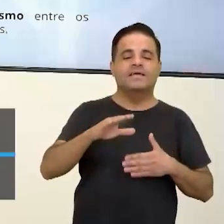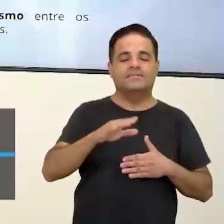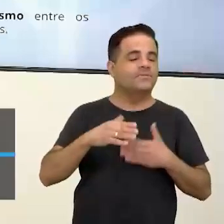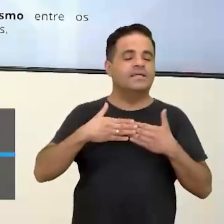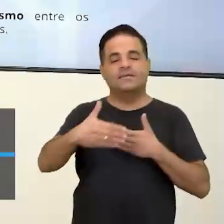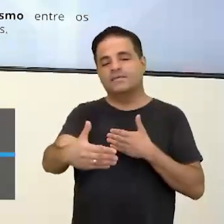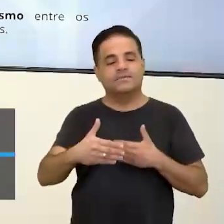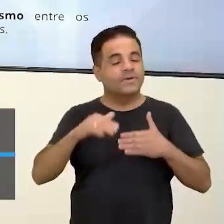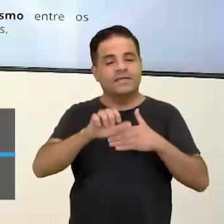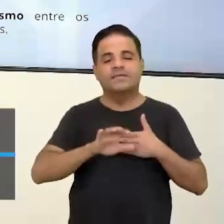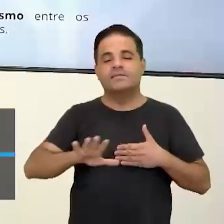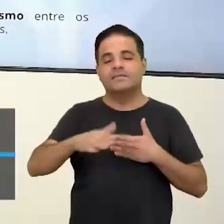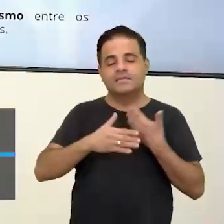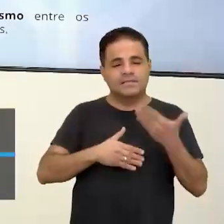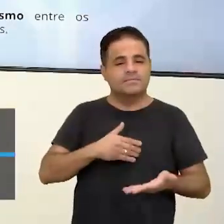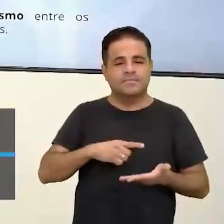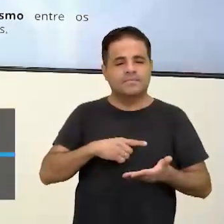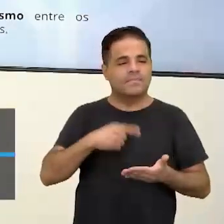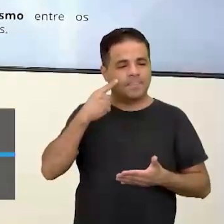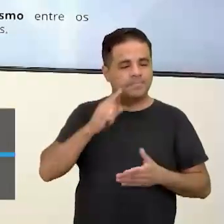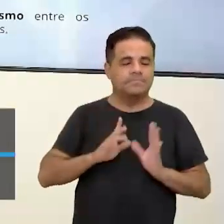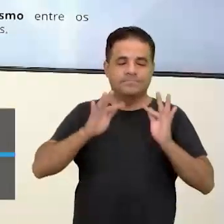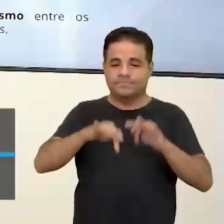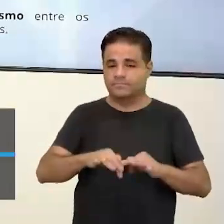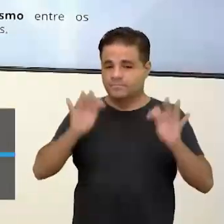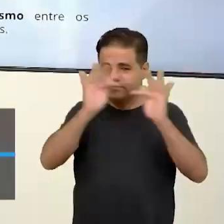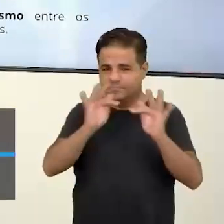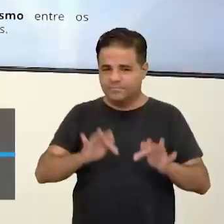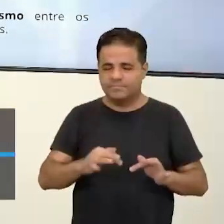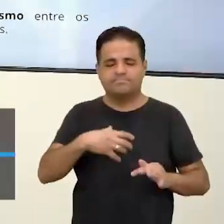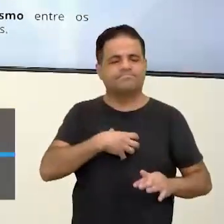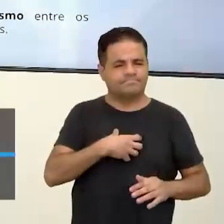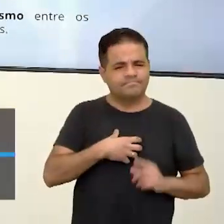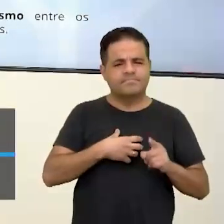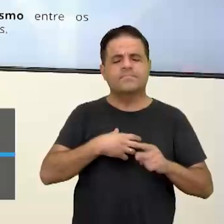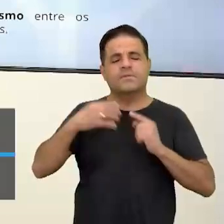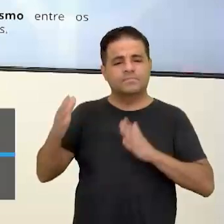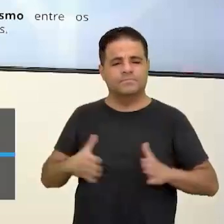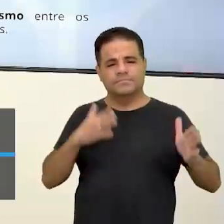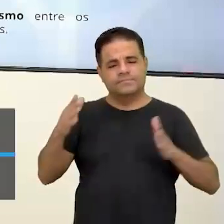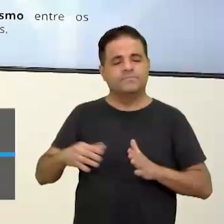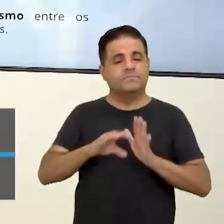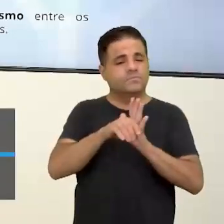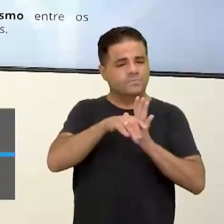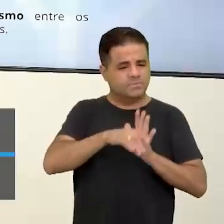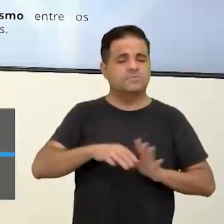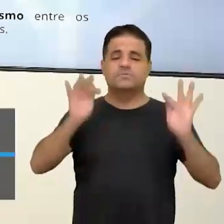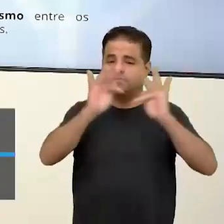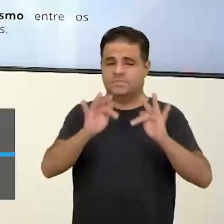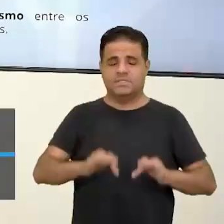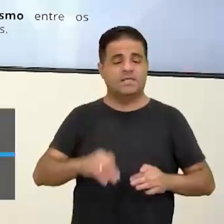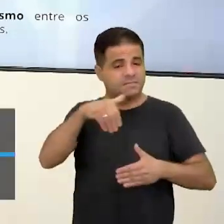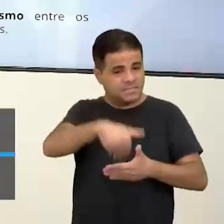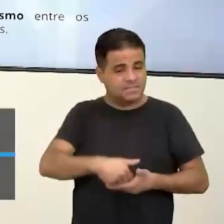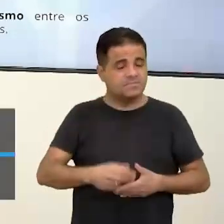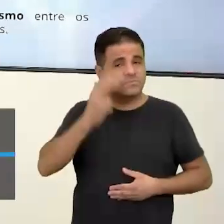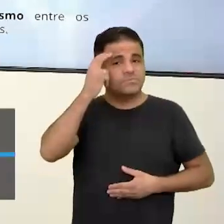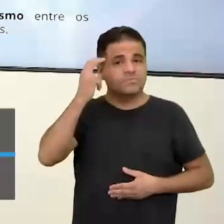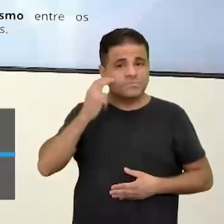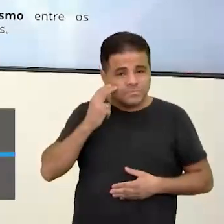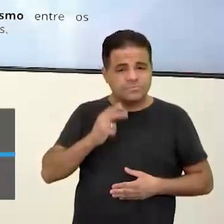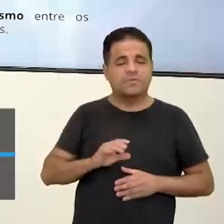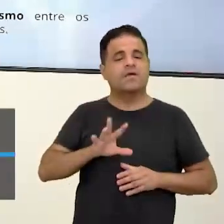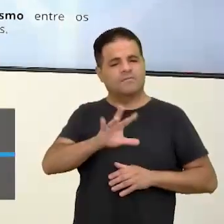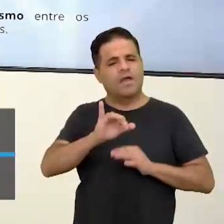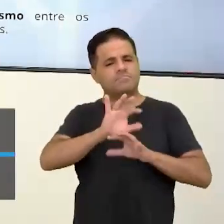nosso cotidiano. Quando a gente vê um final feliz, esse final feliz, a produção do conceito de felicidade dentro dessa cultura, ela